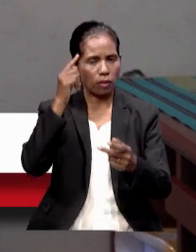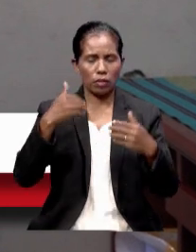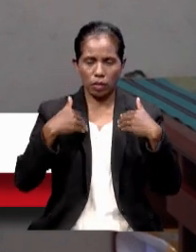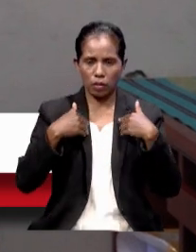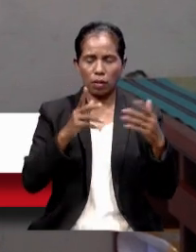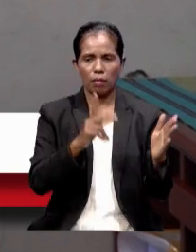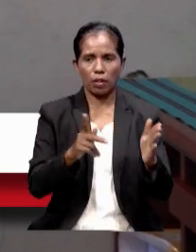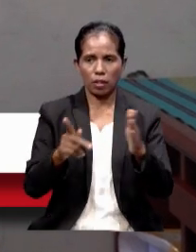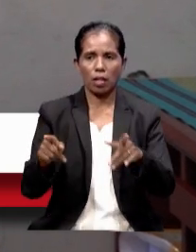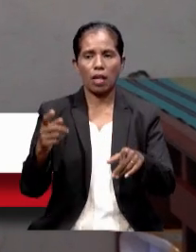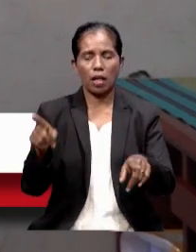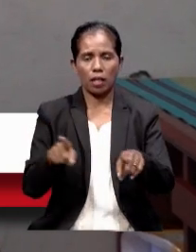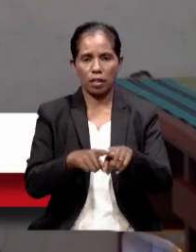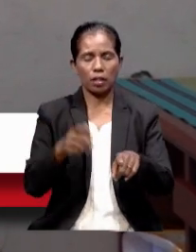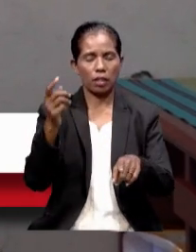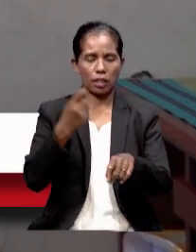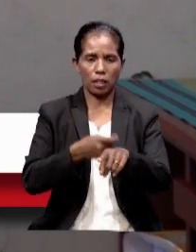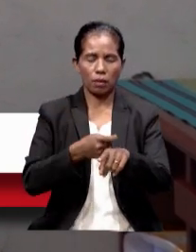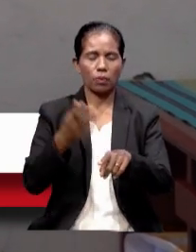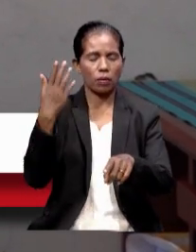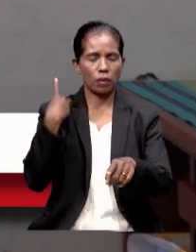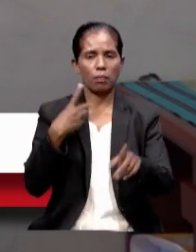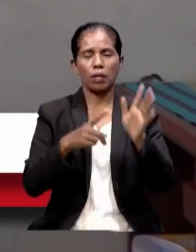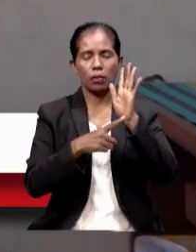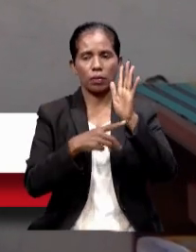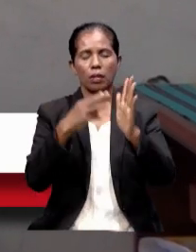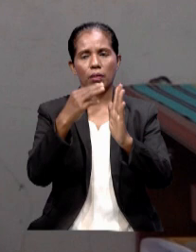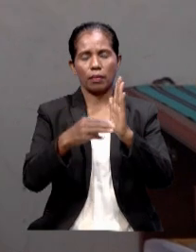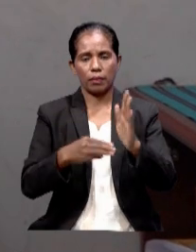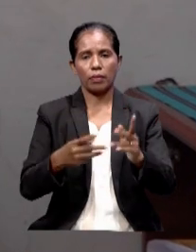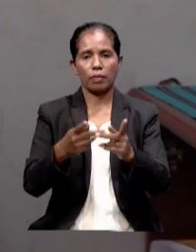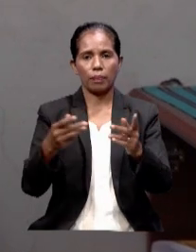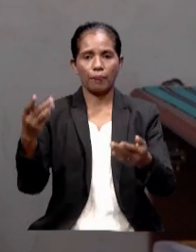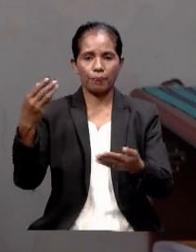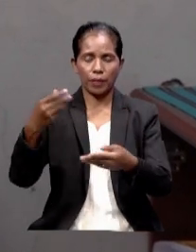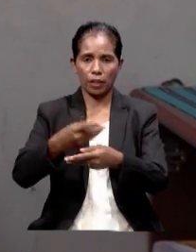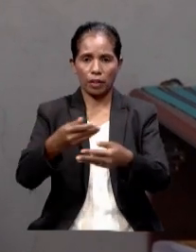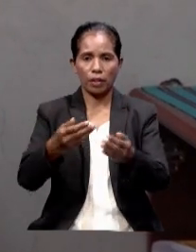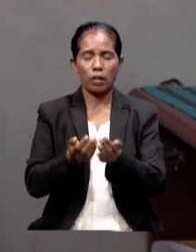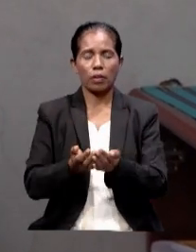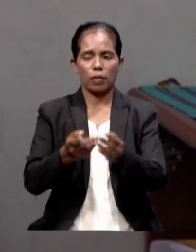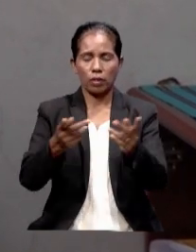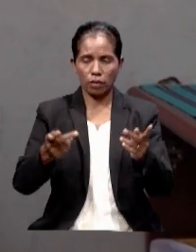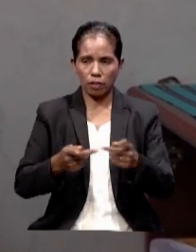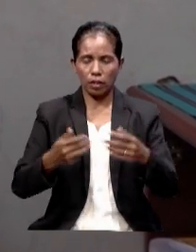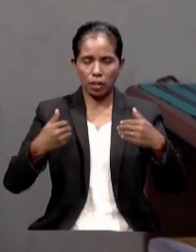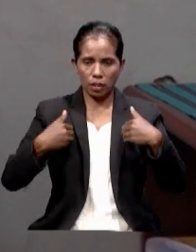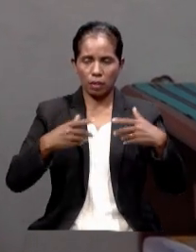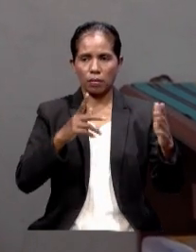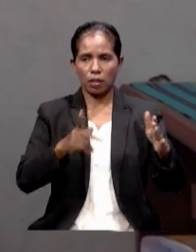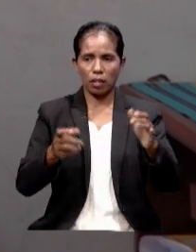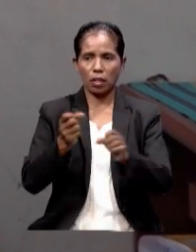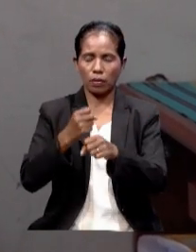tempo, o local foi saindo na média, Catac, Porto de Lei. E há um plano a torre desenvolve para o